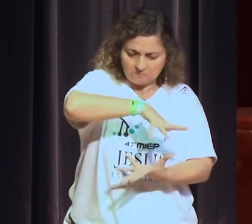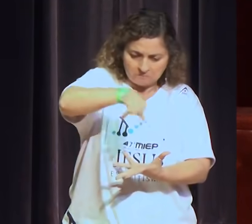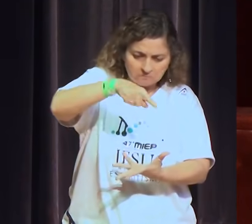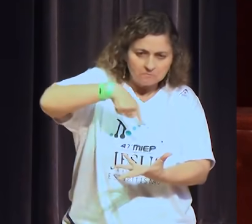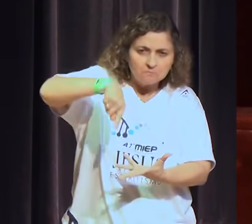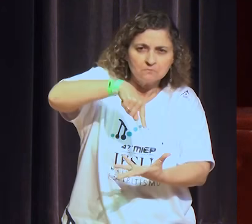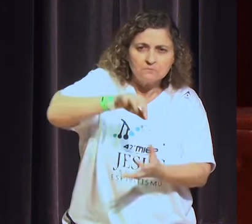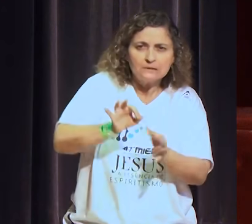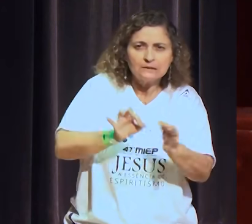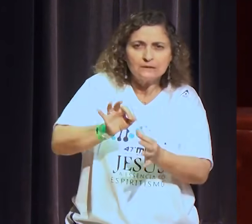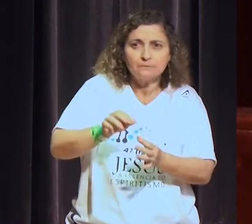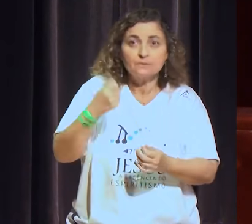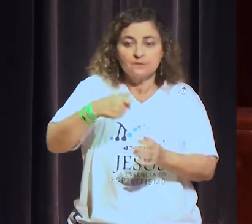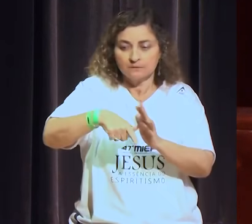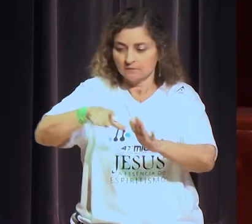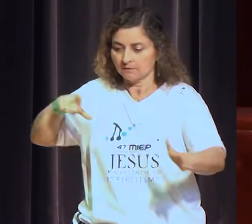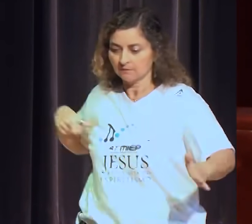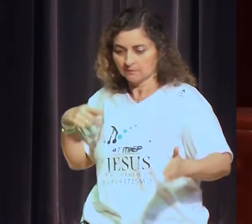digitalmente.